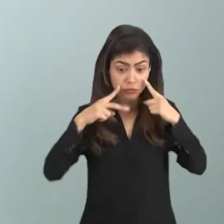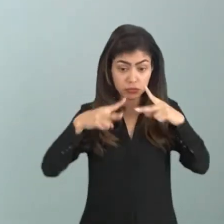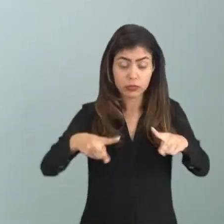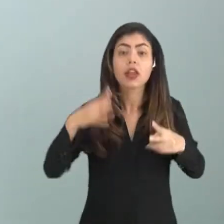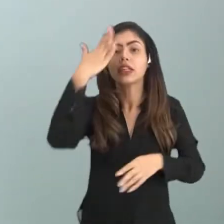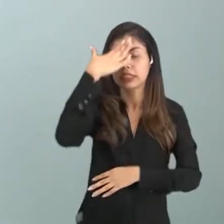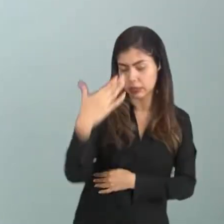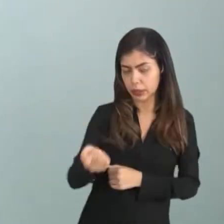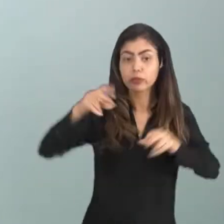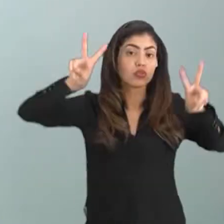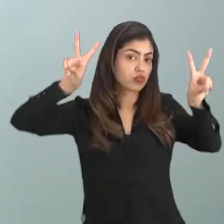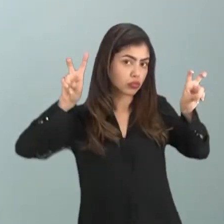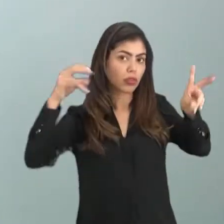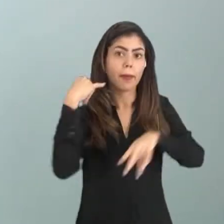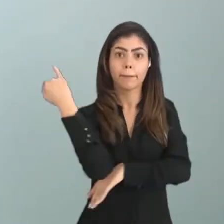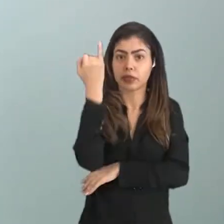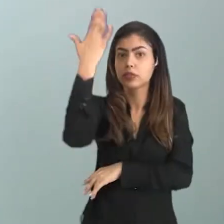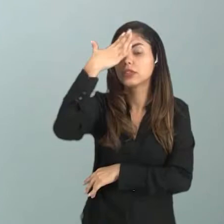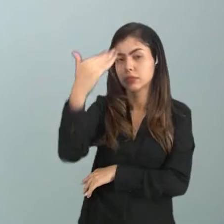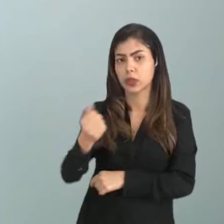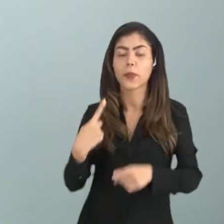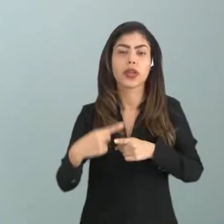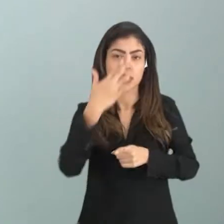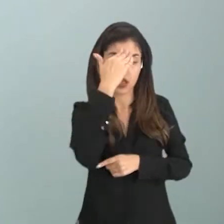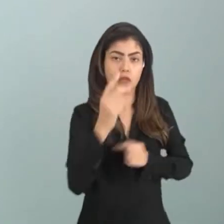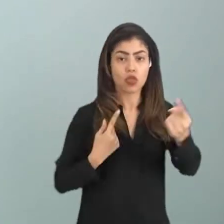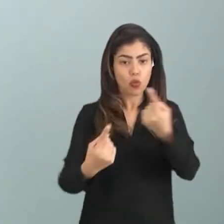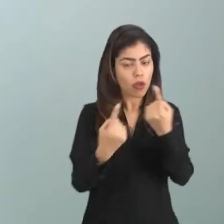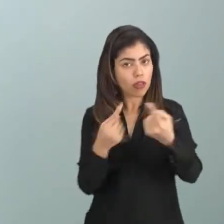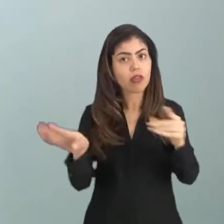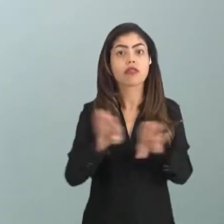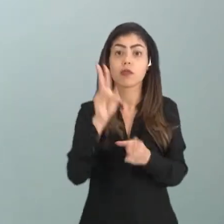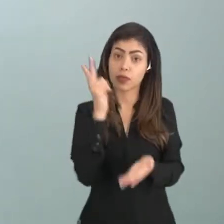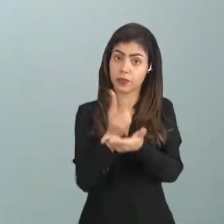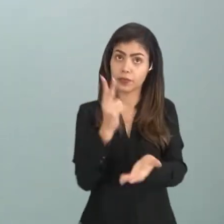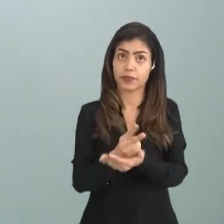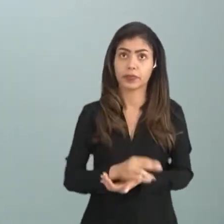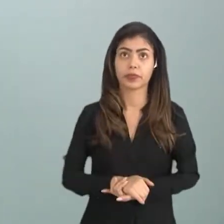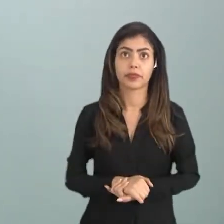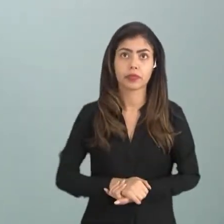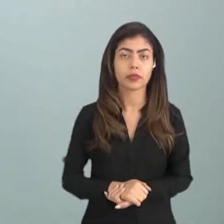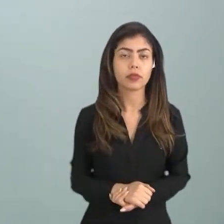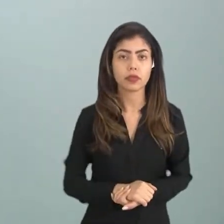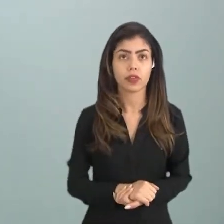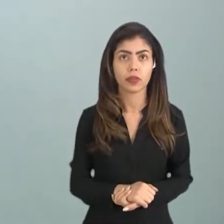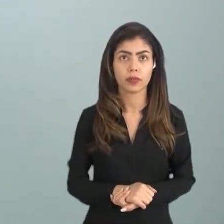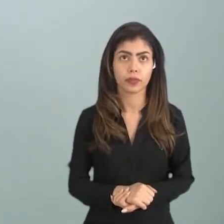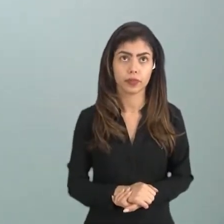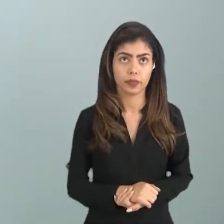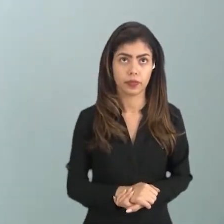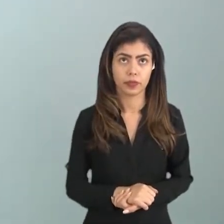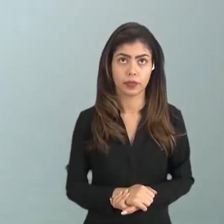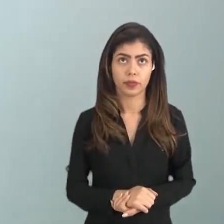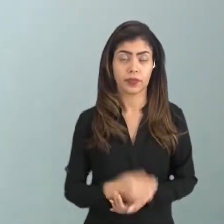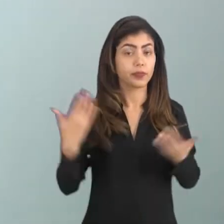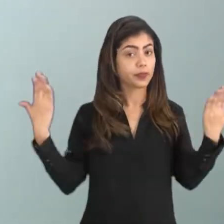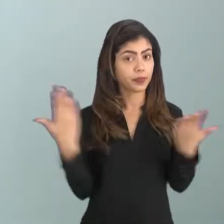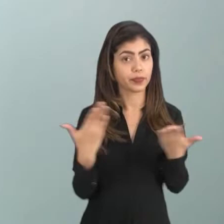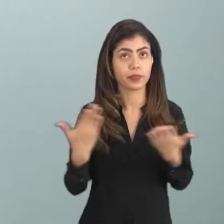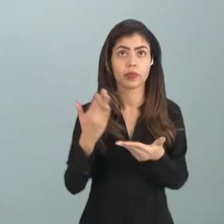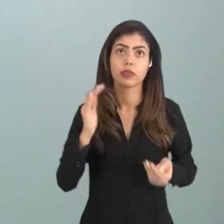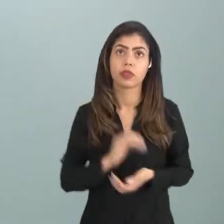gente sabe de um assunto, é importante a gente saber porque a gente sabe debater sobre ele. E aí a gente vai falar dos tempos atuais,